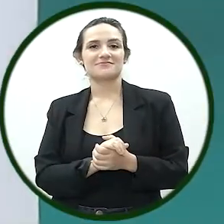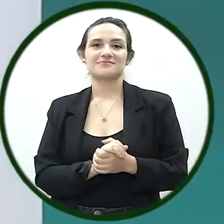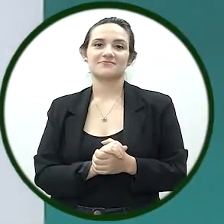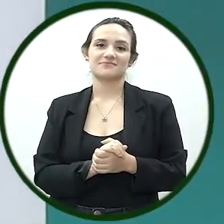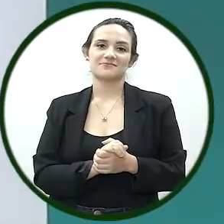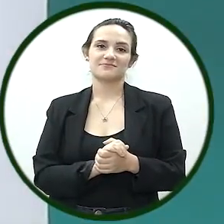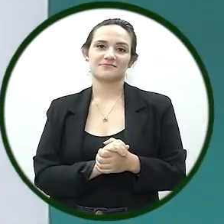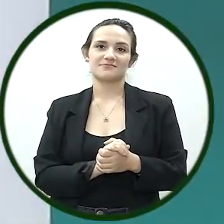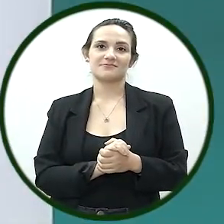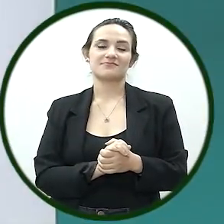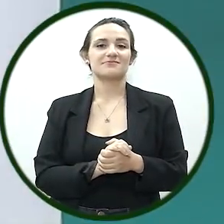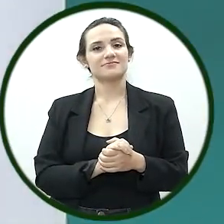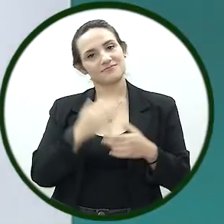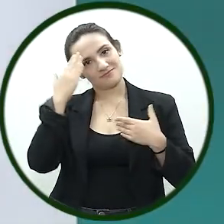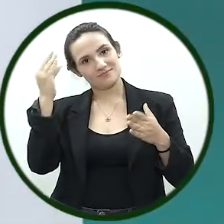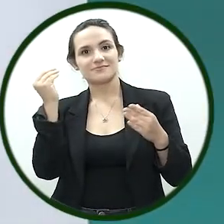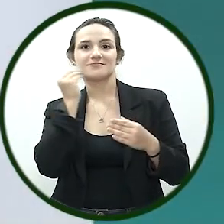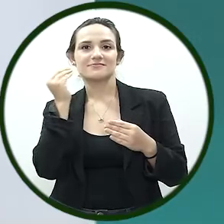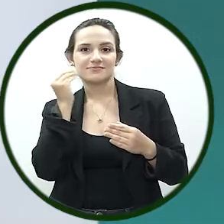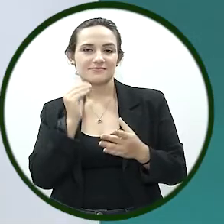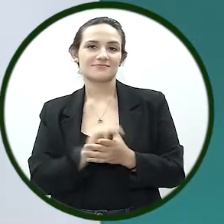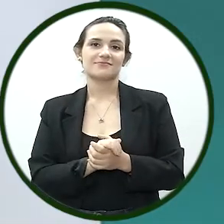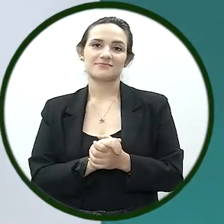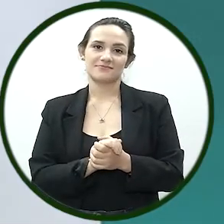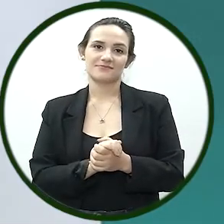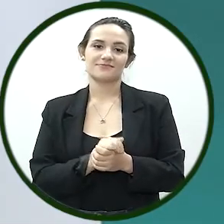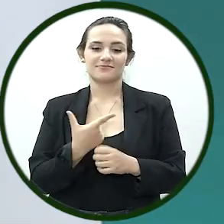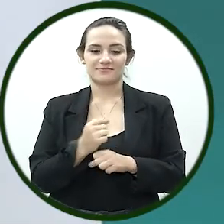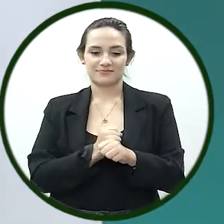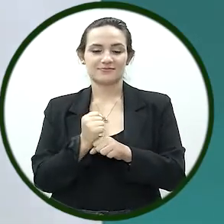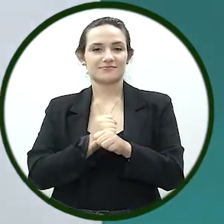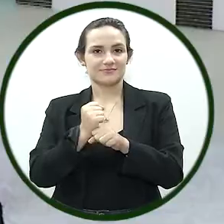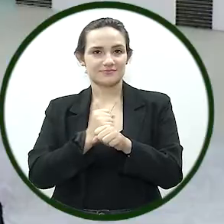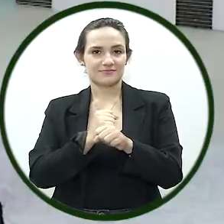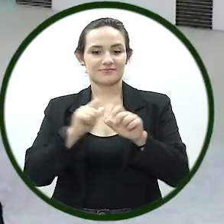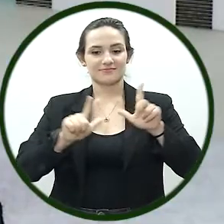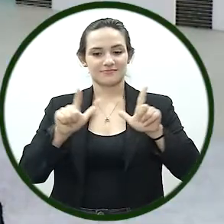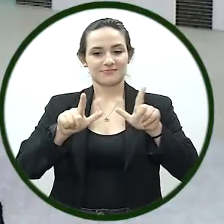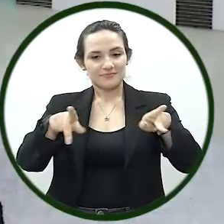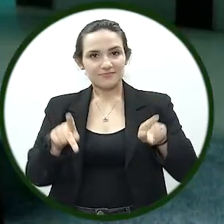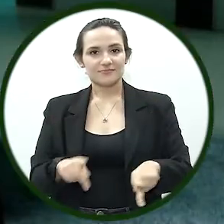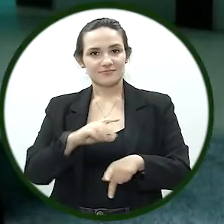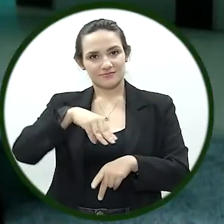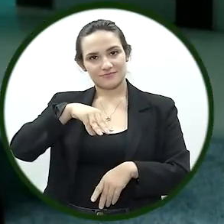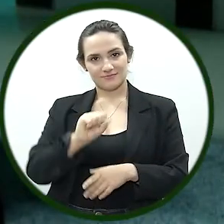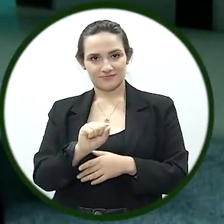audiência da TV Assembleia, 20 anos da TV da Gente de MS. Até lá!